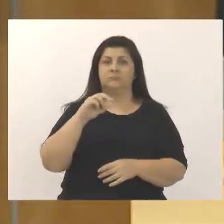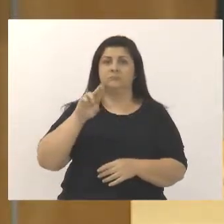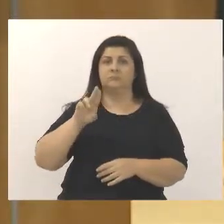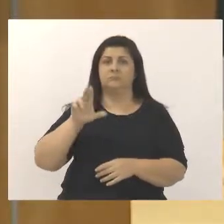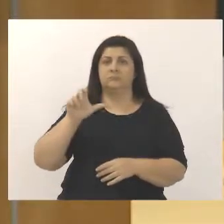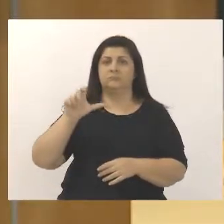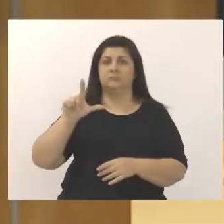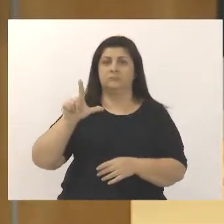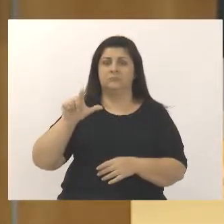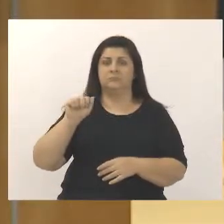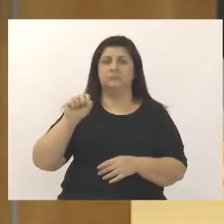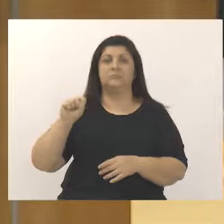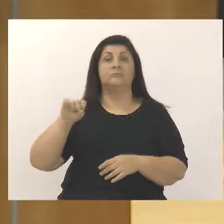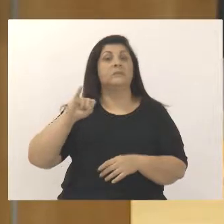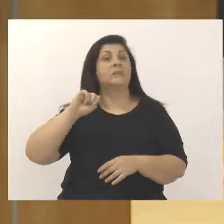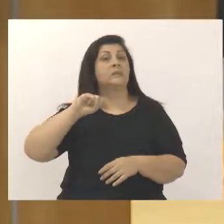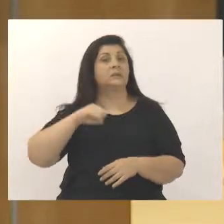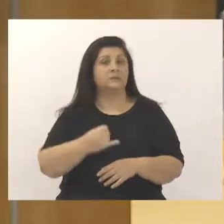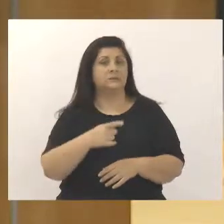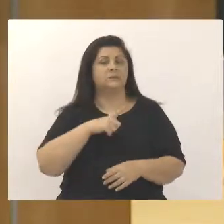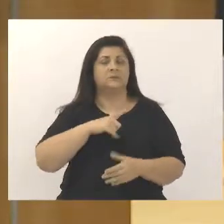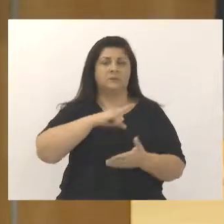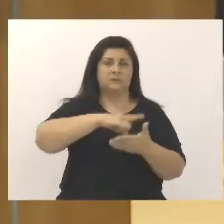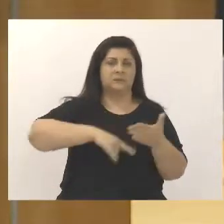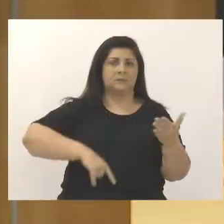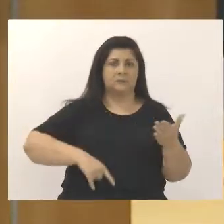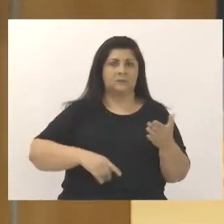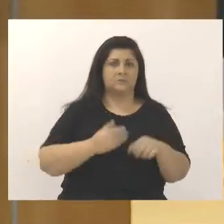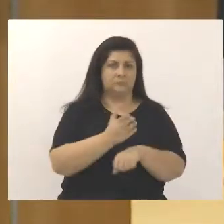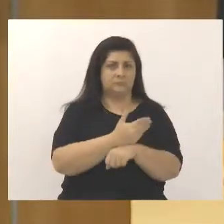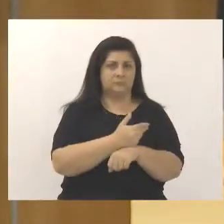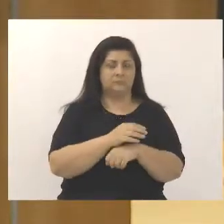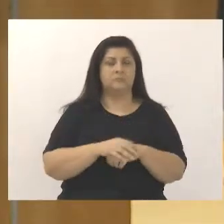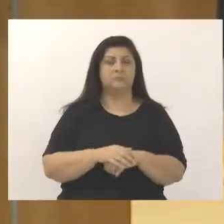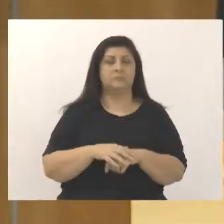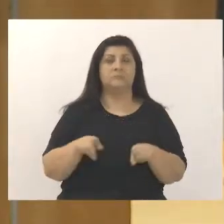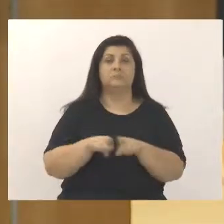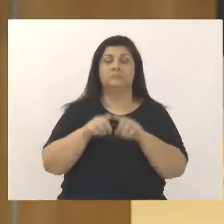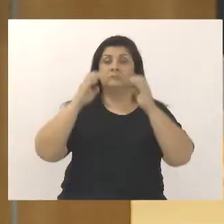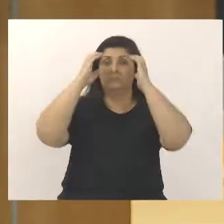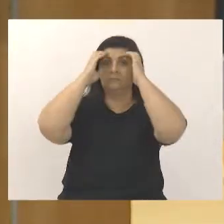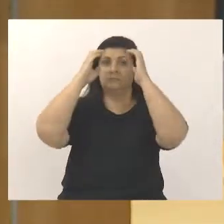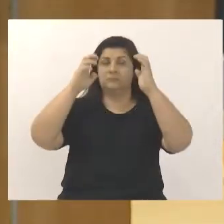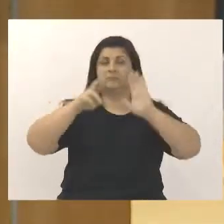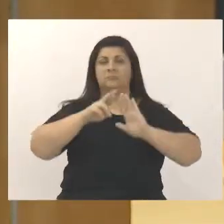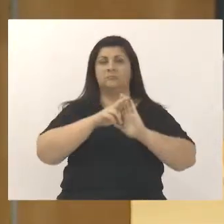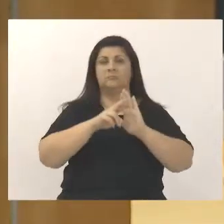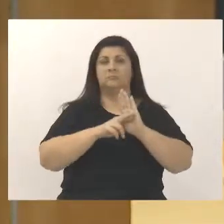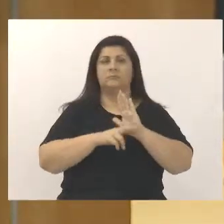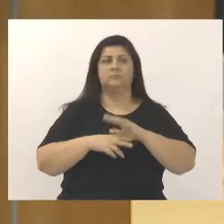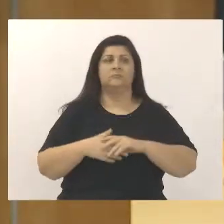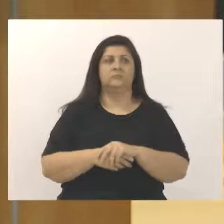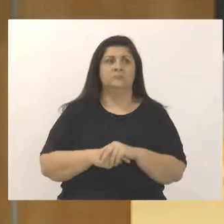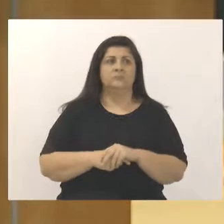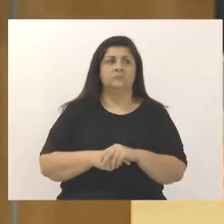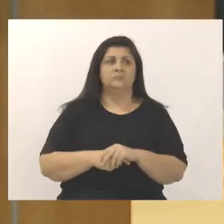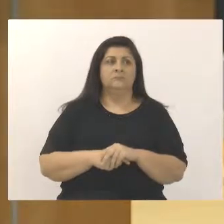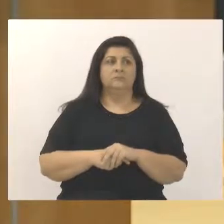feito um cadastro prévio e se submetessem a algumas regras, que por muitas já